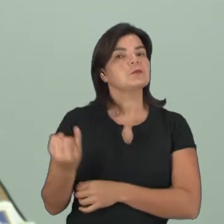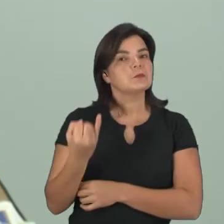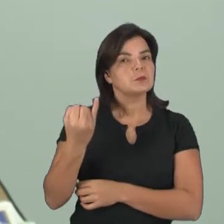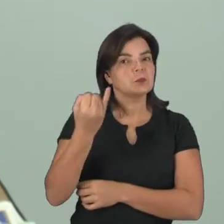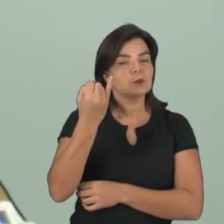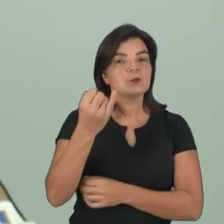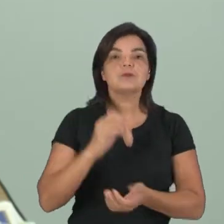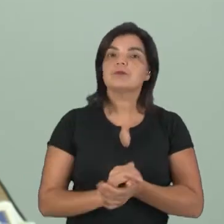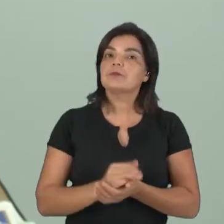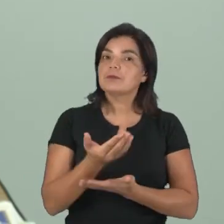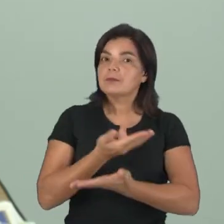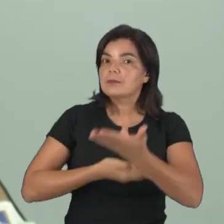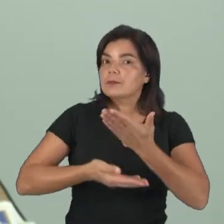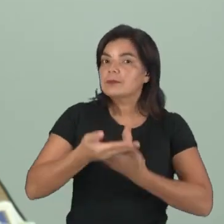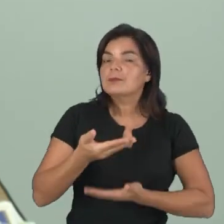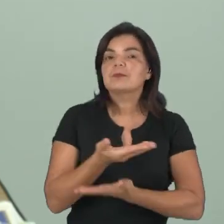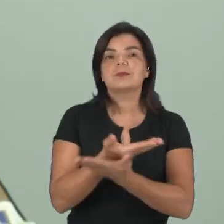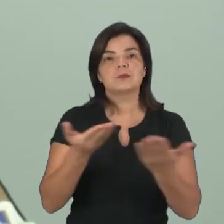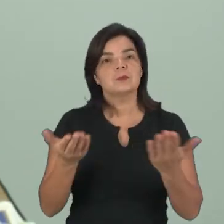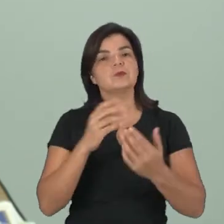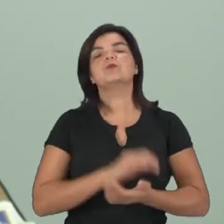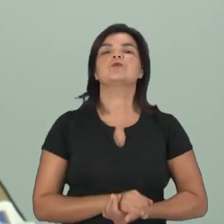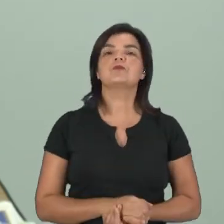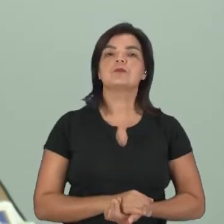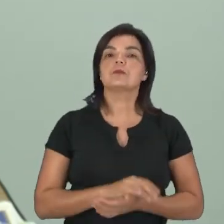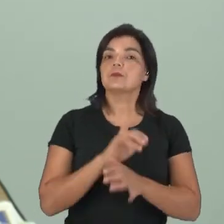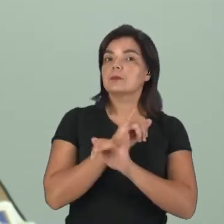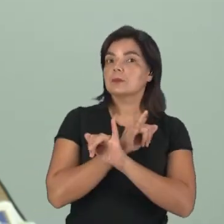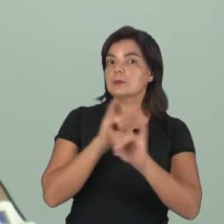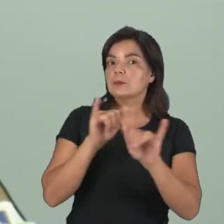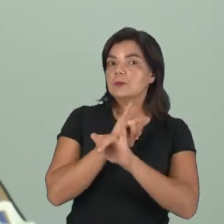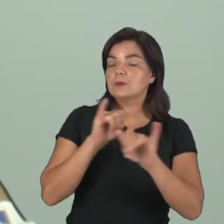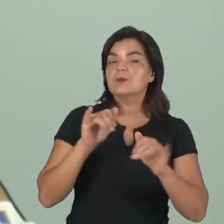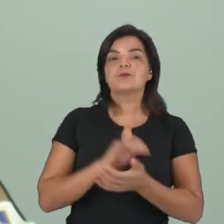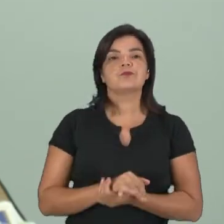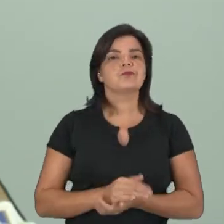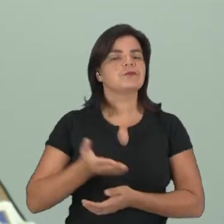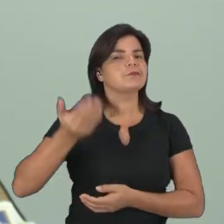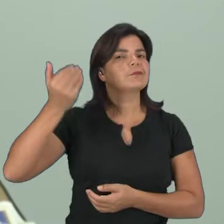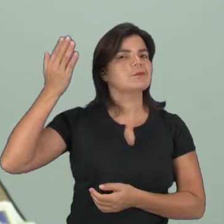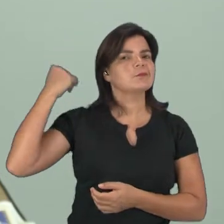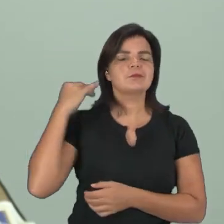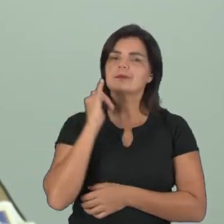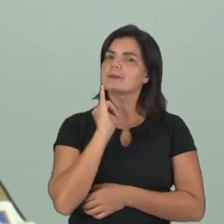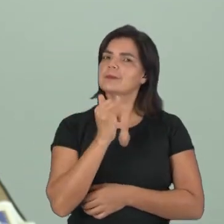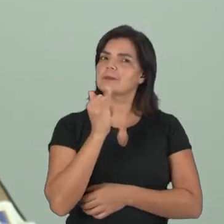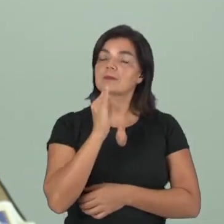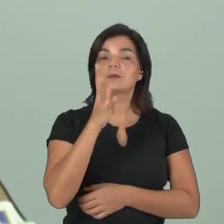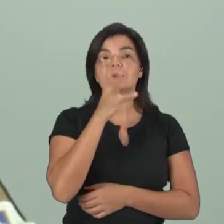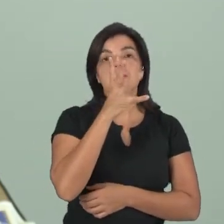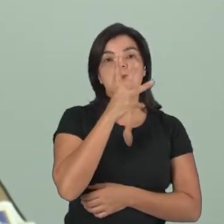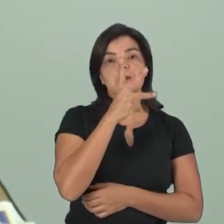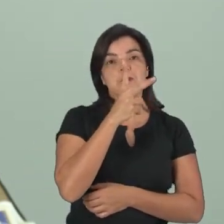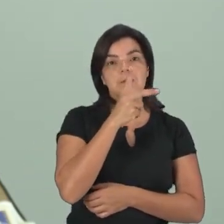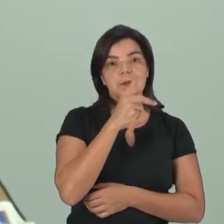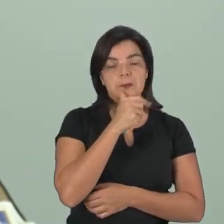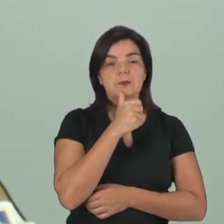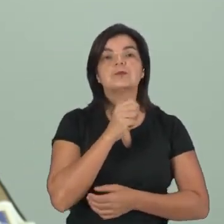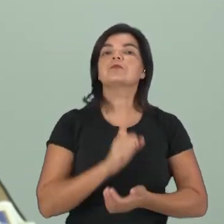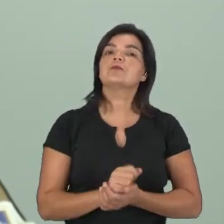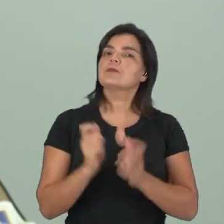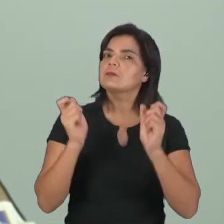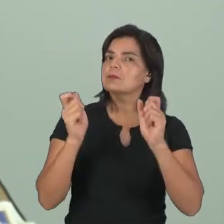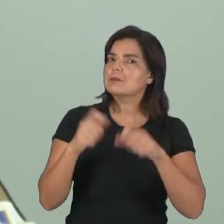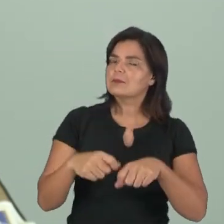importante e eu quero compartilhar com vocês é uma notícia antigamente as notícias demoravam muito para